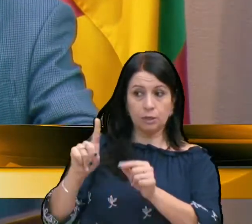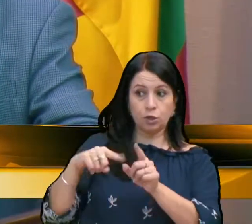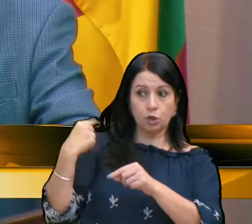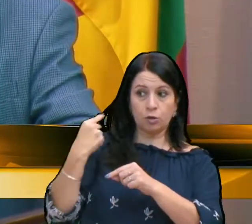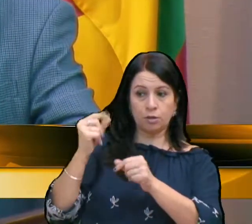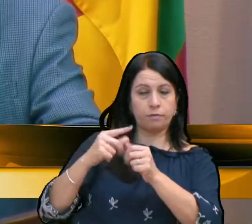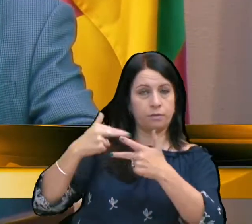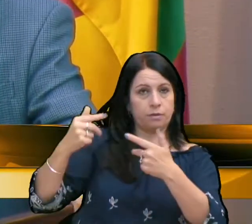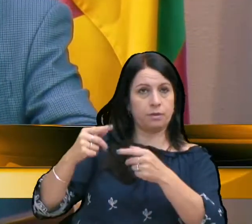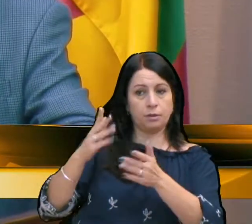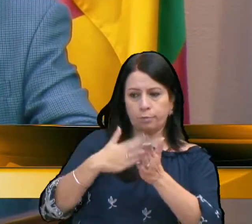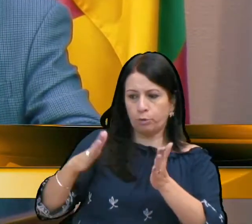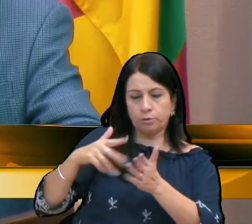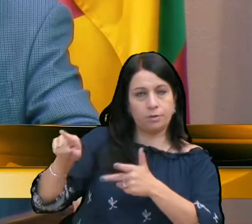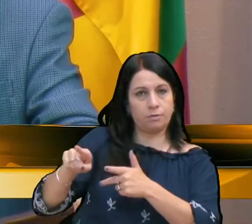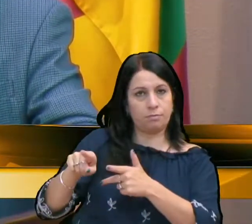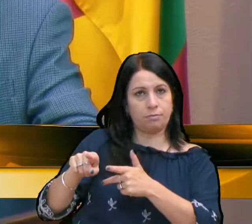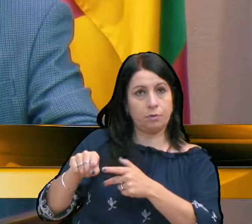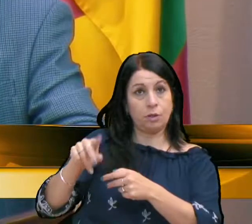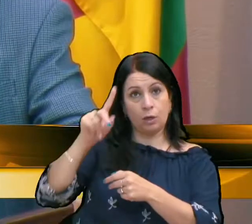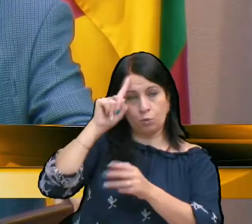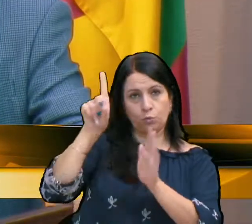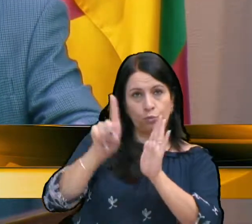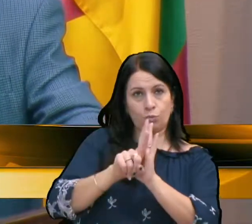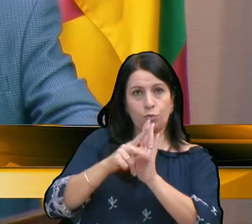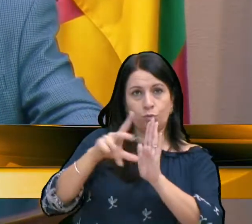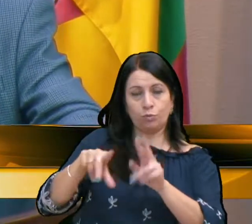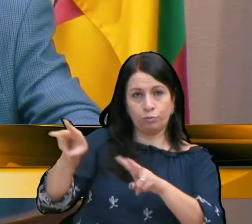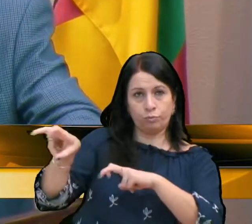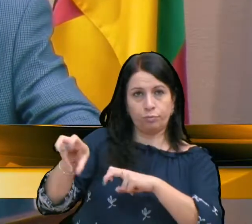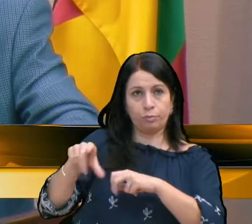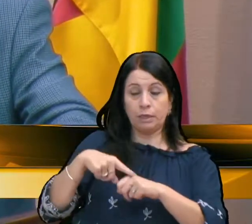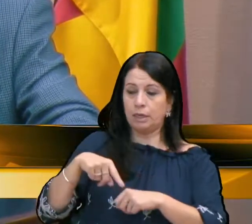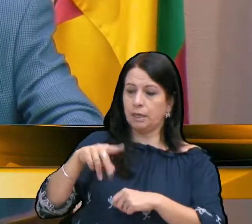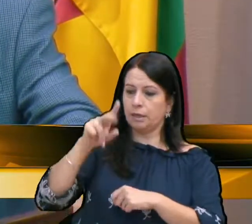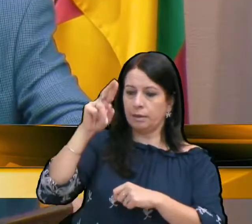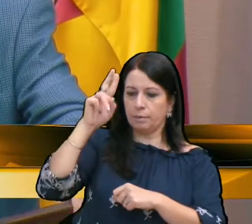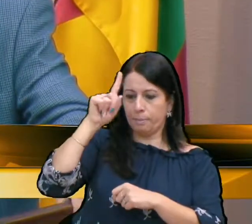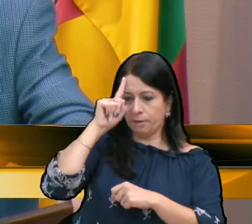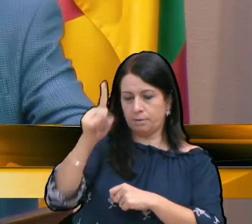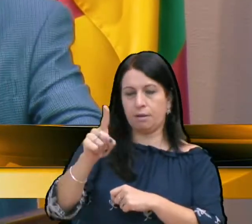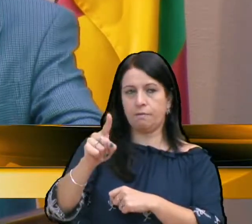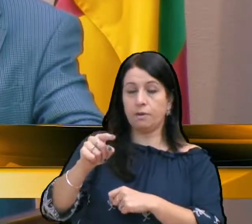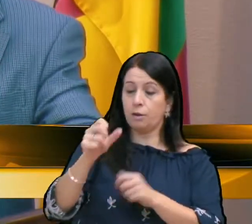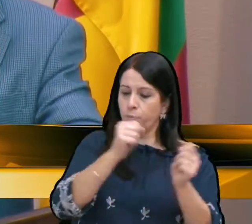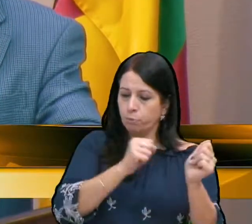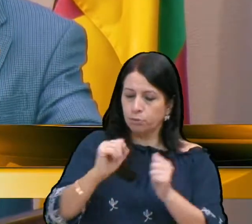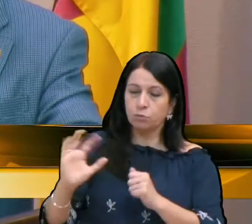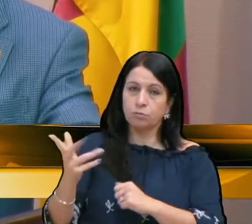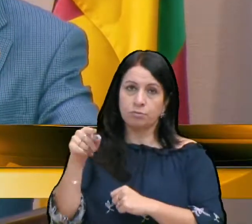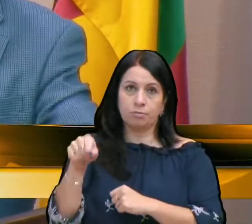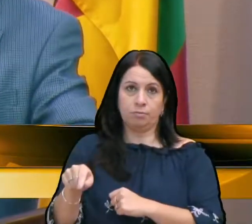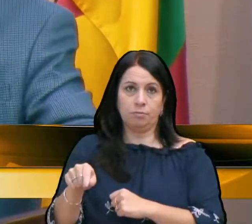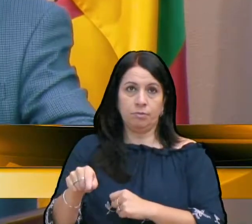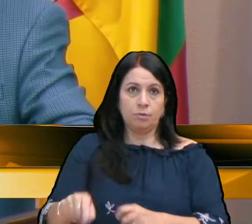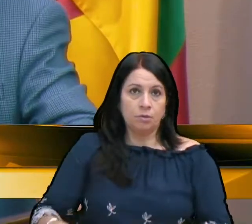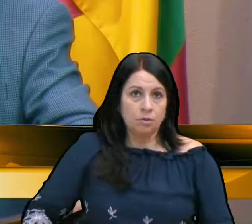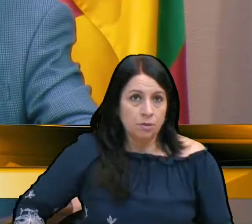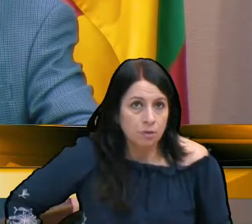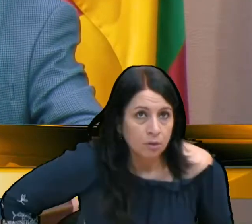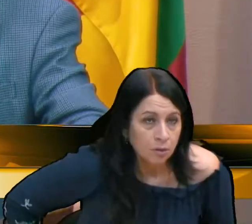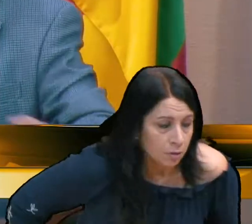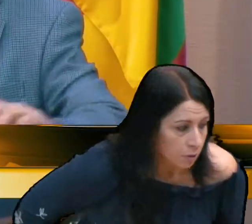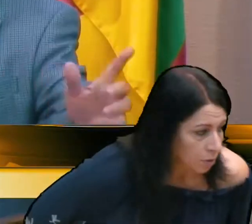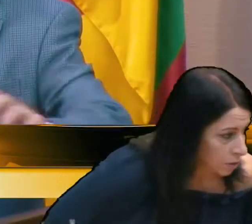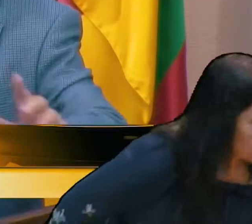autossuficientes. O senhor feudal, ele era o absoluto. E ele, o feudo, era